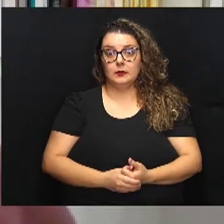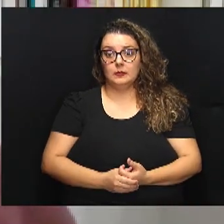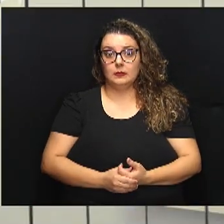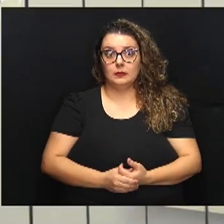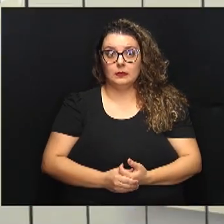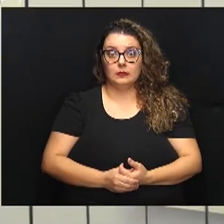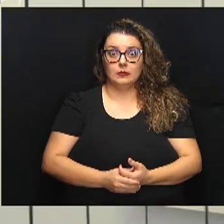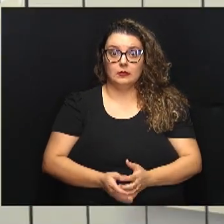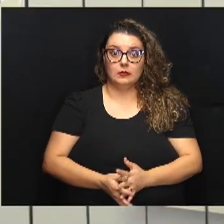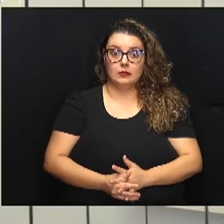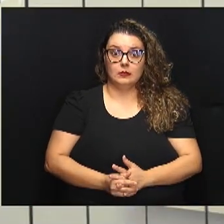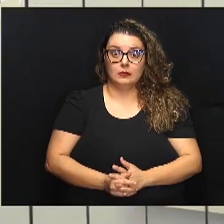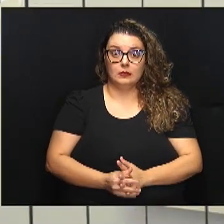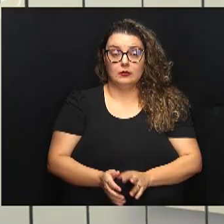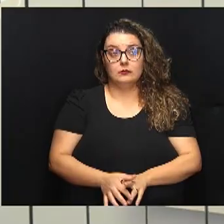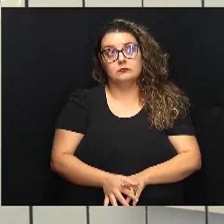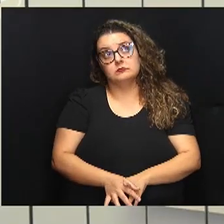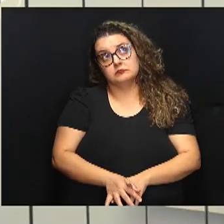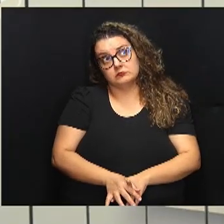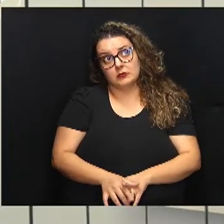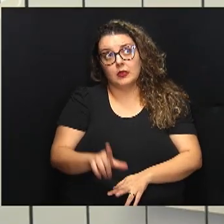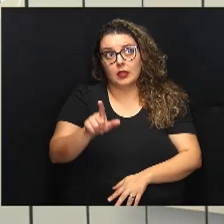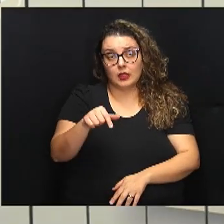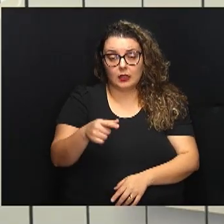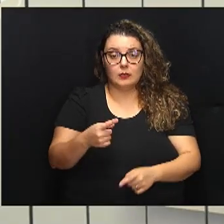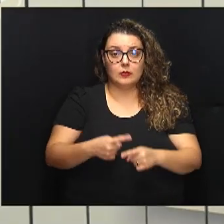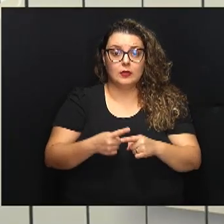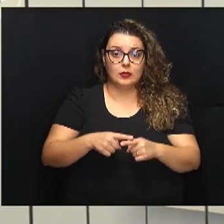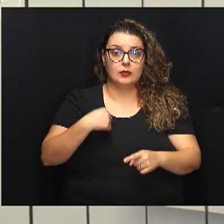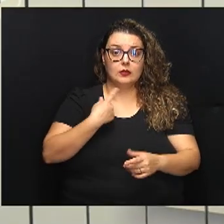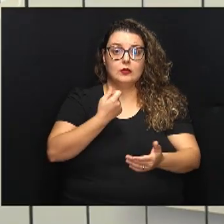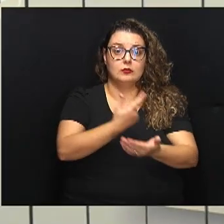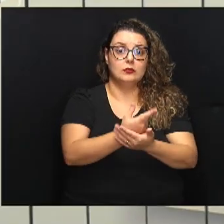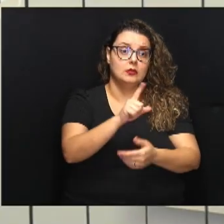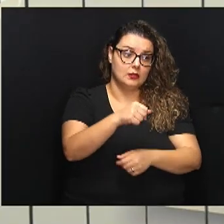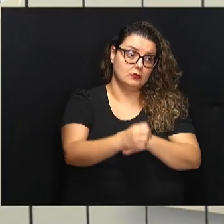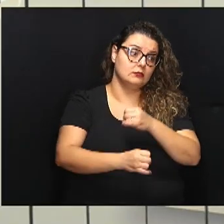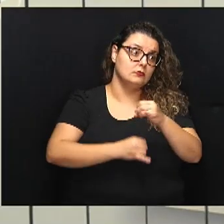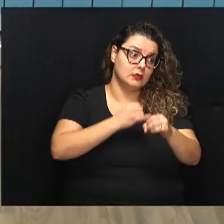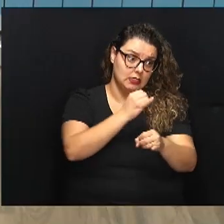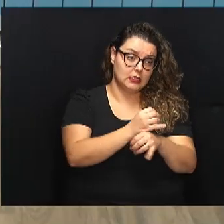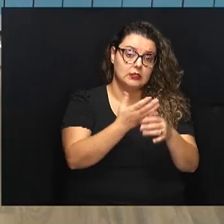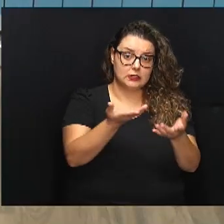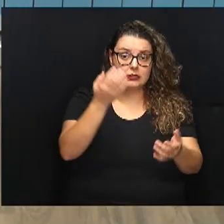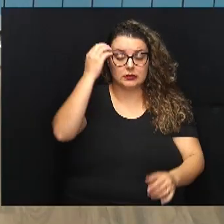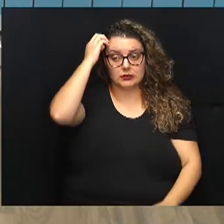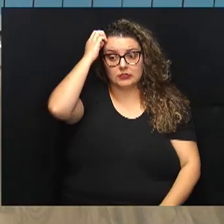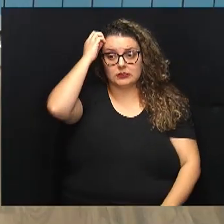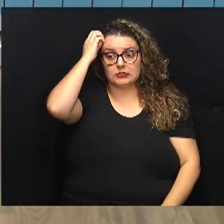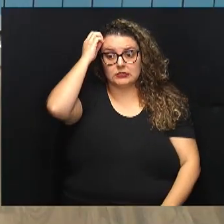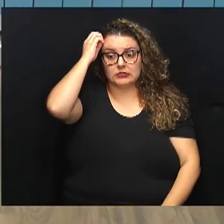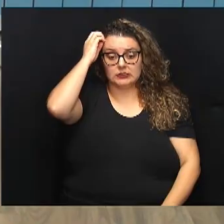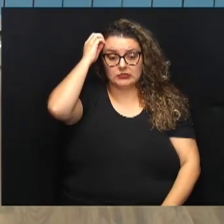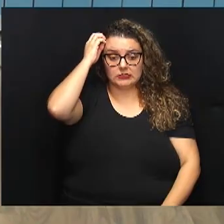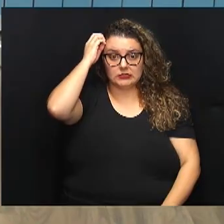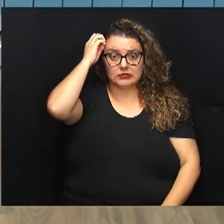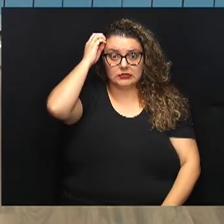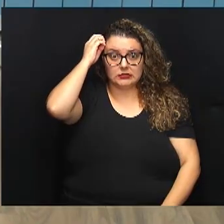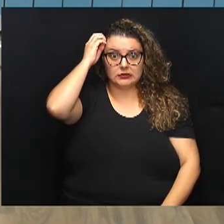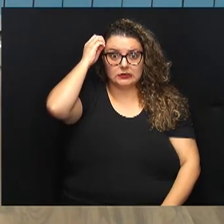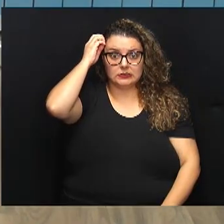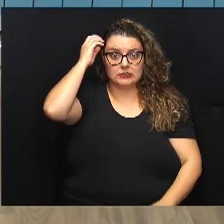Porque hoje o nosso consumo, muitas vezes, é pela internet. E aí, acho que a pessoa chega no consultório